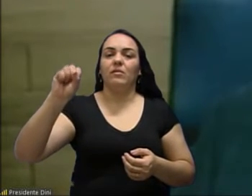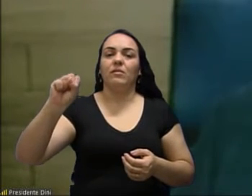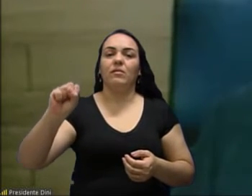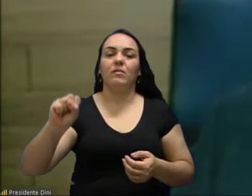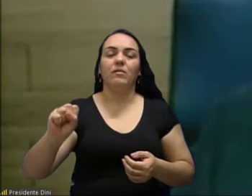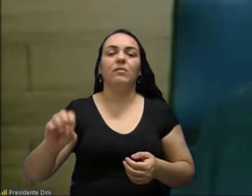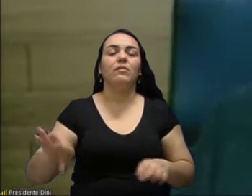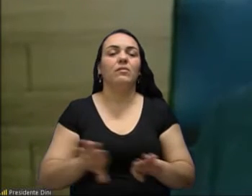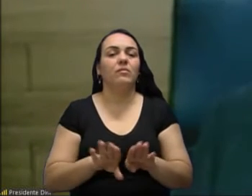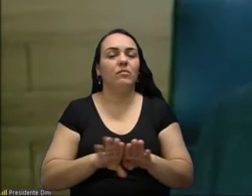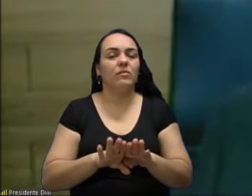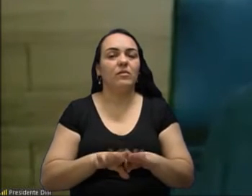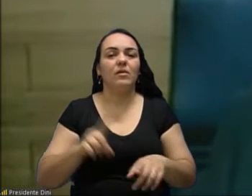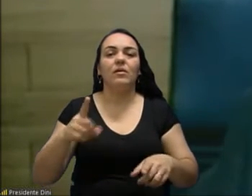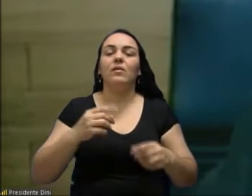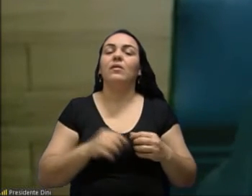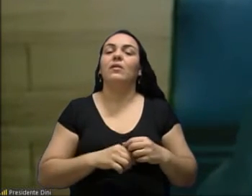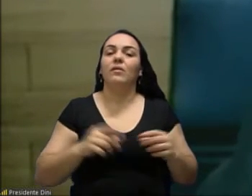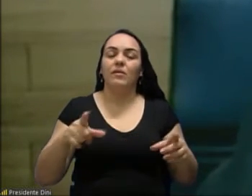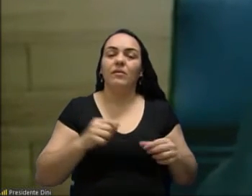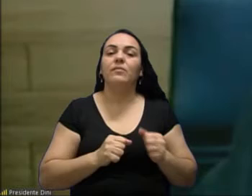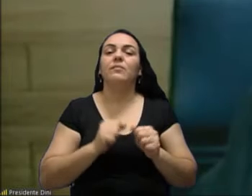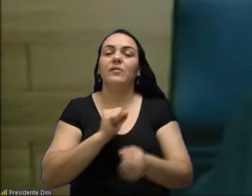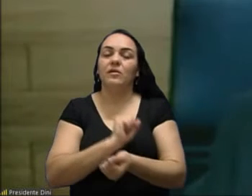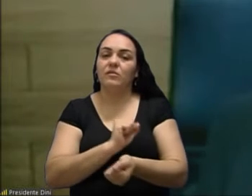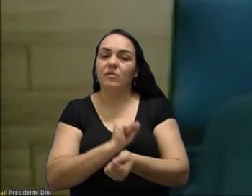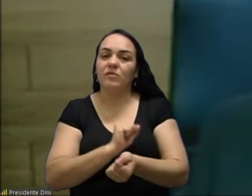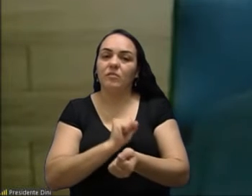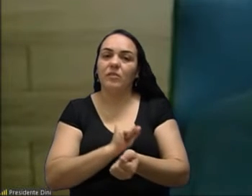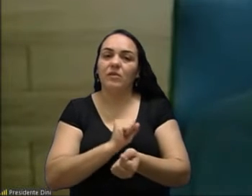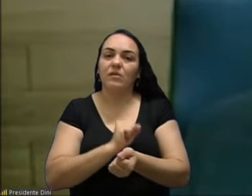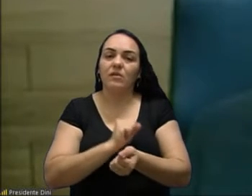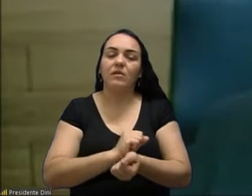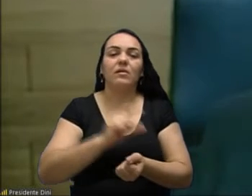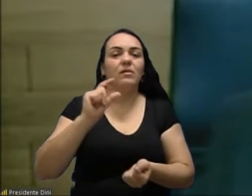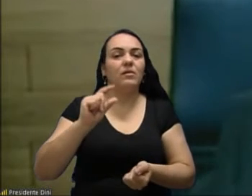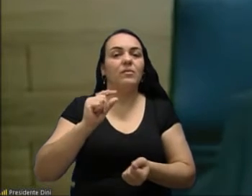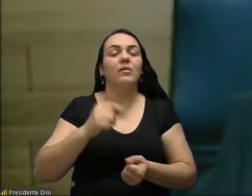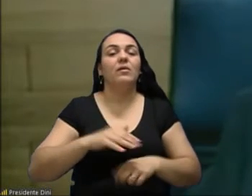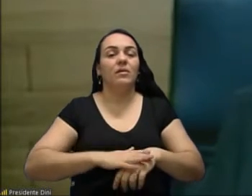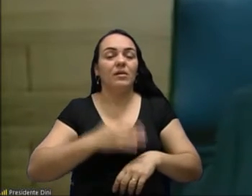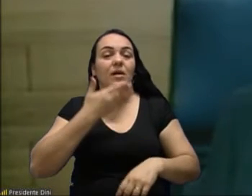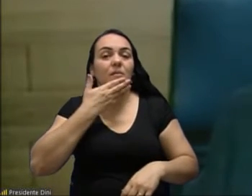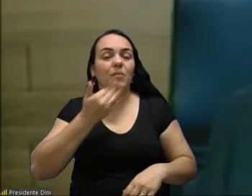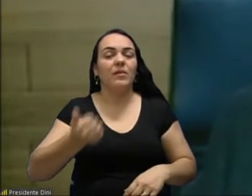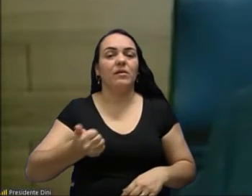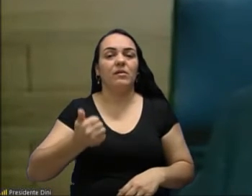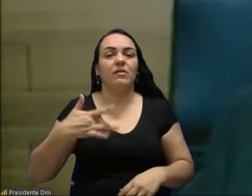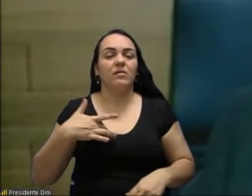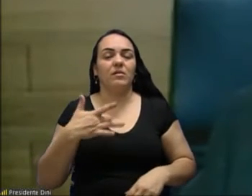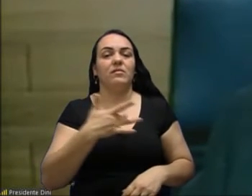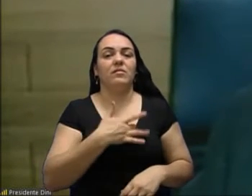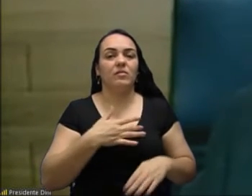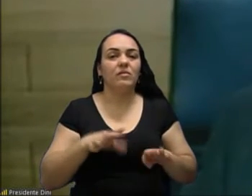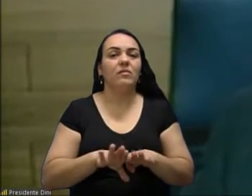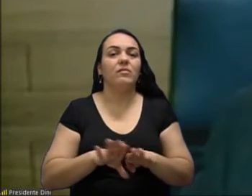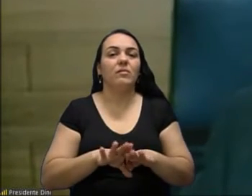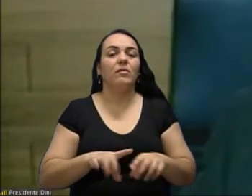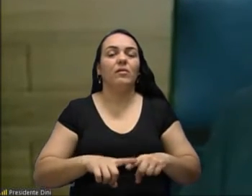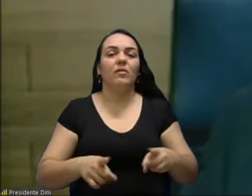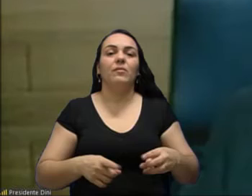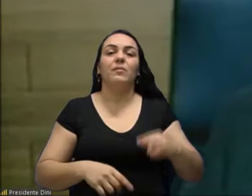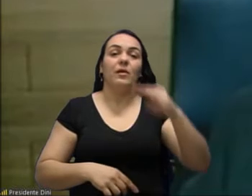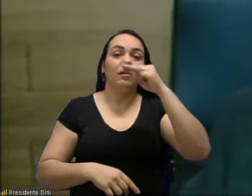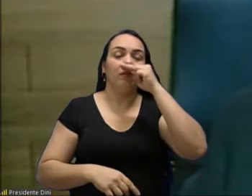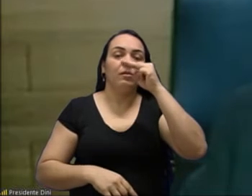ir para a enfermaria tá informação agora do pastor Marcos o vereador Martínez